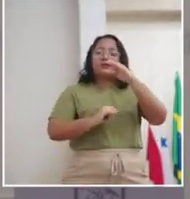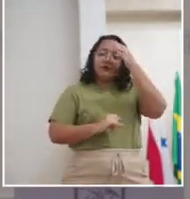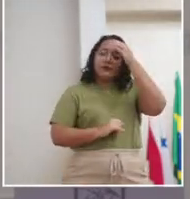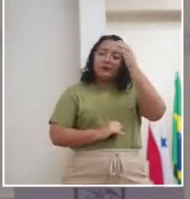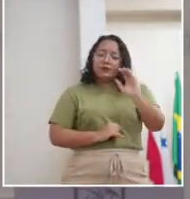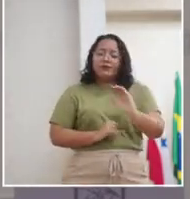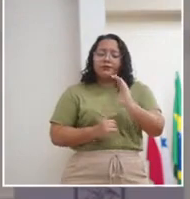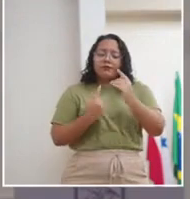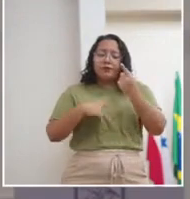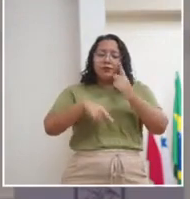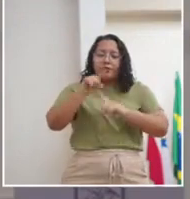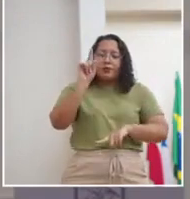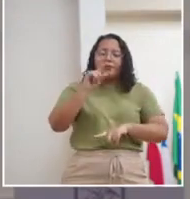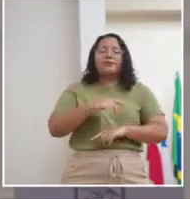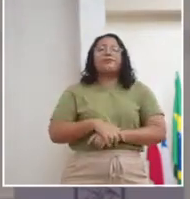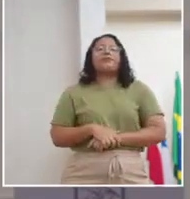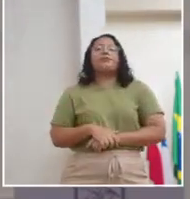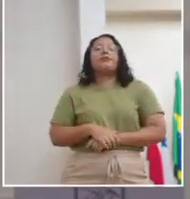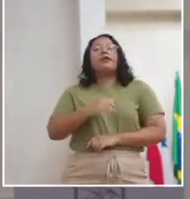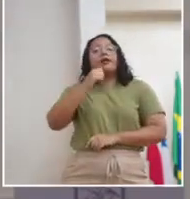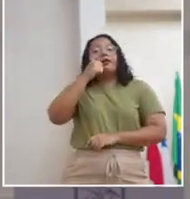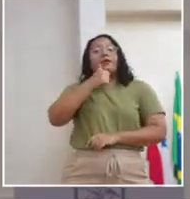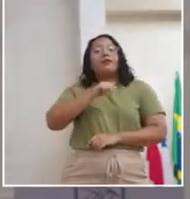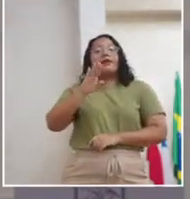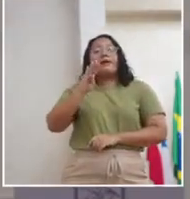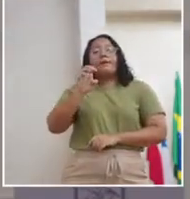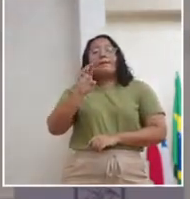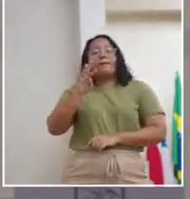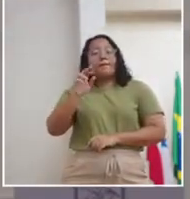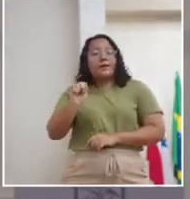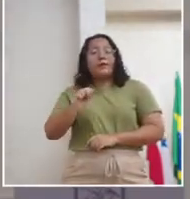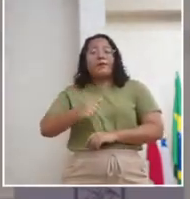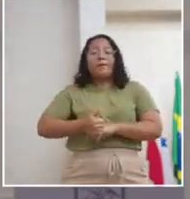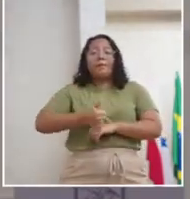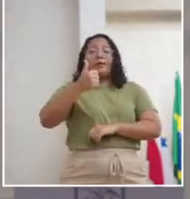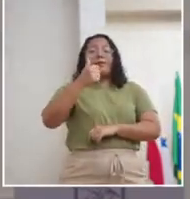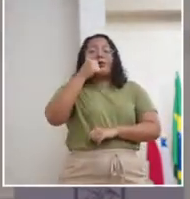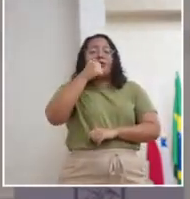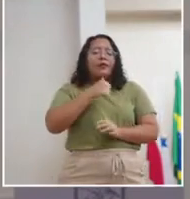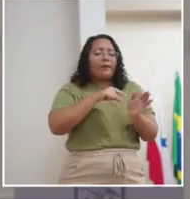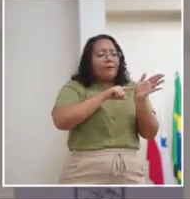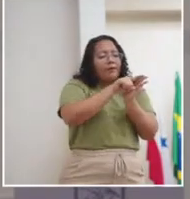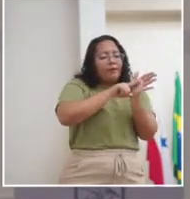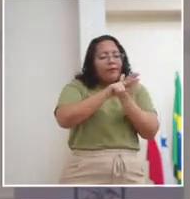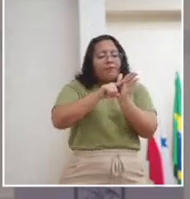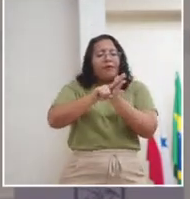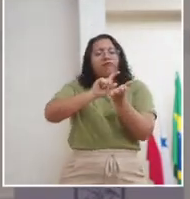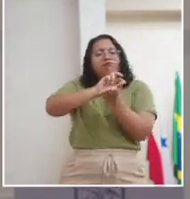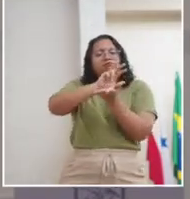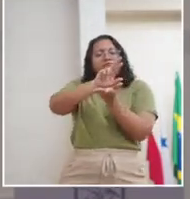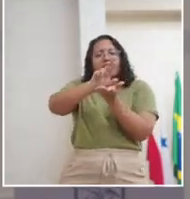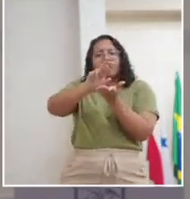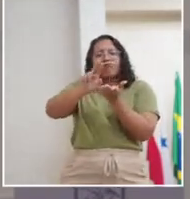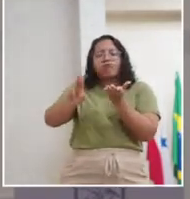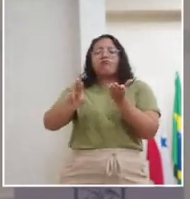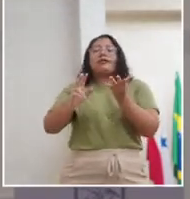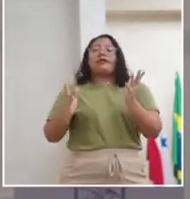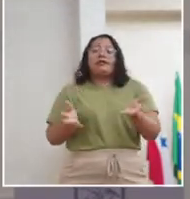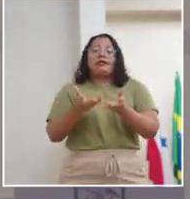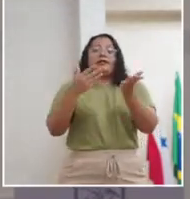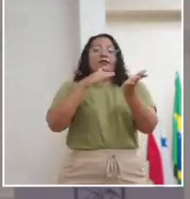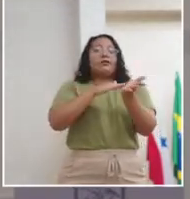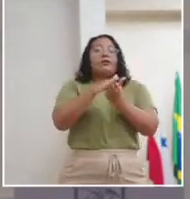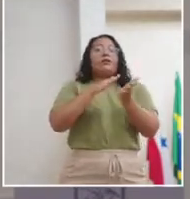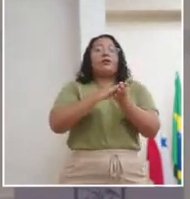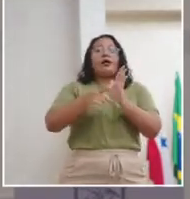científicas se desenvolveram. Berta foi uma mulher pioneira em muitas frentes de pesquisa e a iniciativa da publicação de Antes o